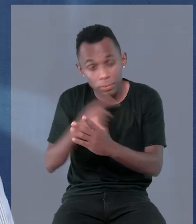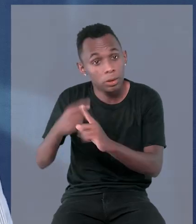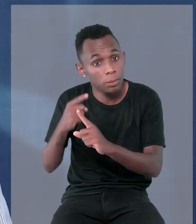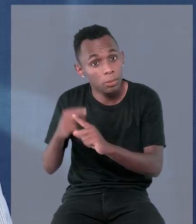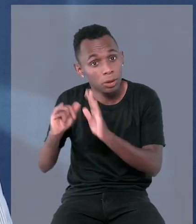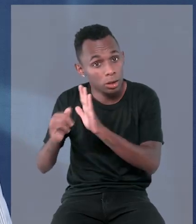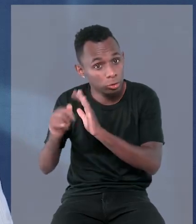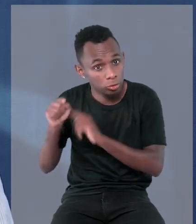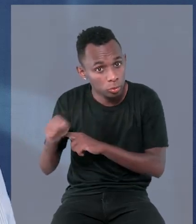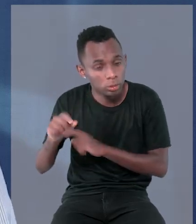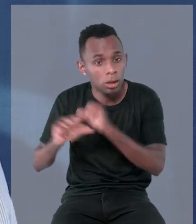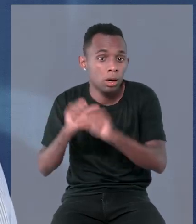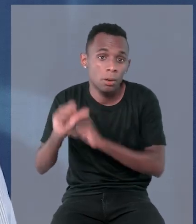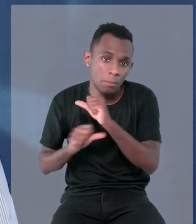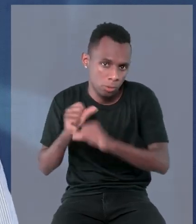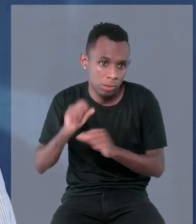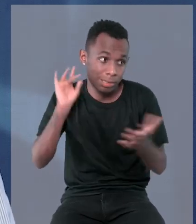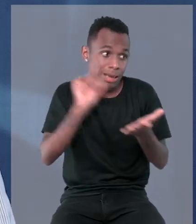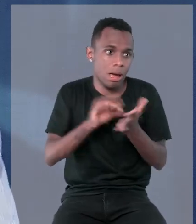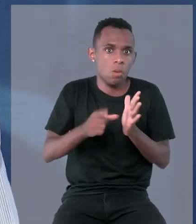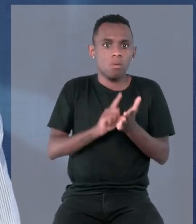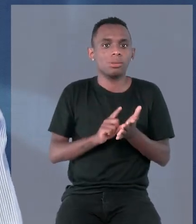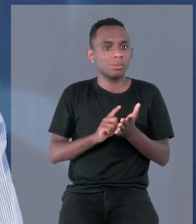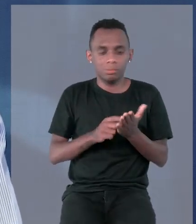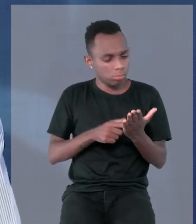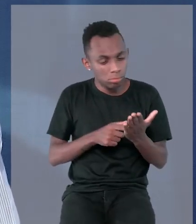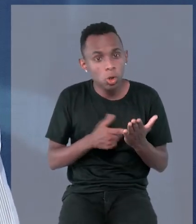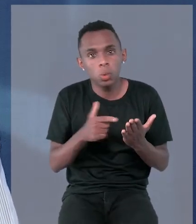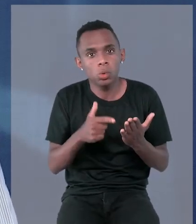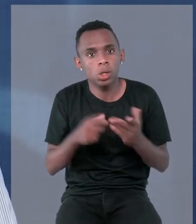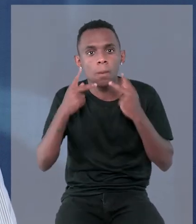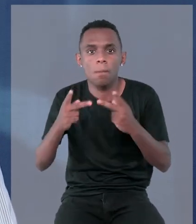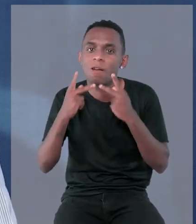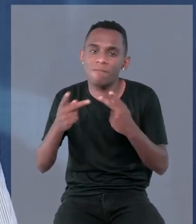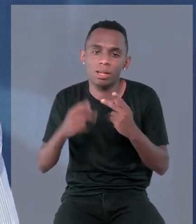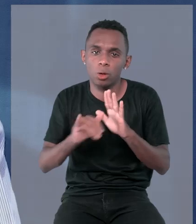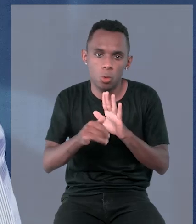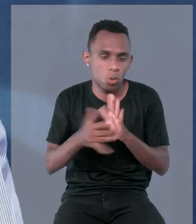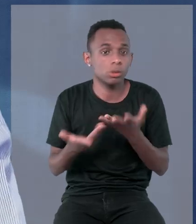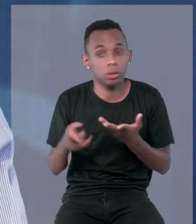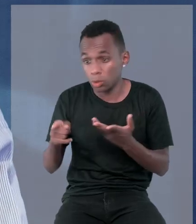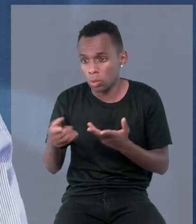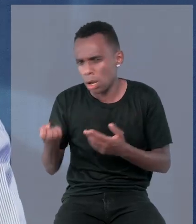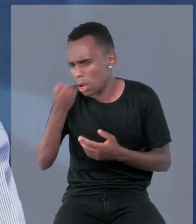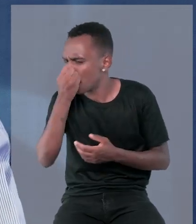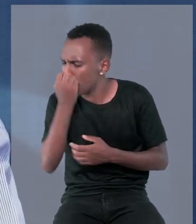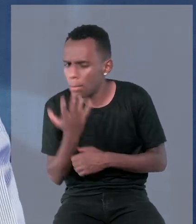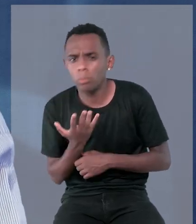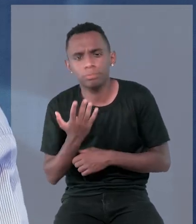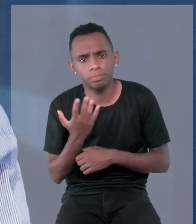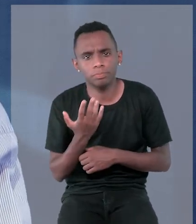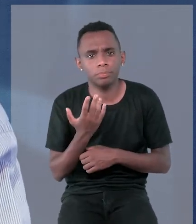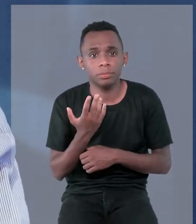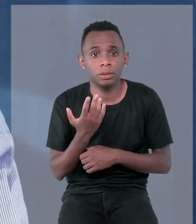esse foi alterado nos originais que o Gifone mandou, não constava o conto Profeta. E esse conto foi muito bom. Eu não